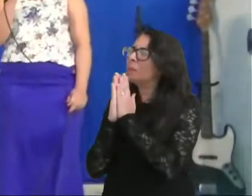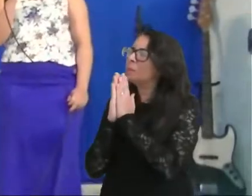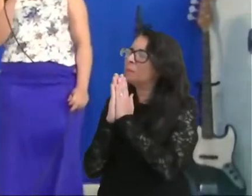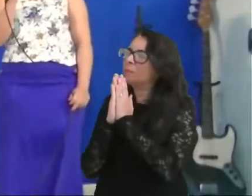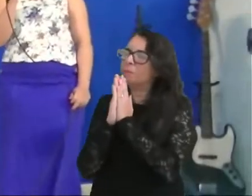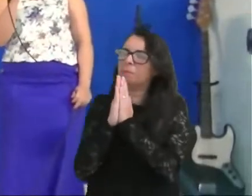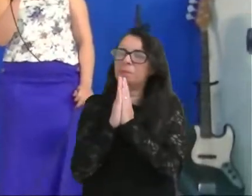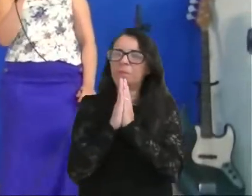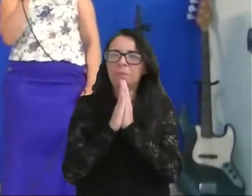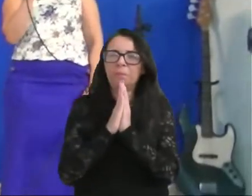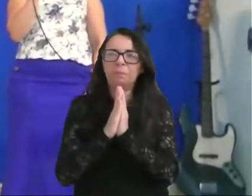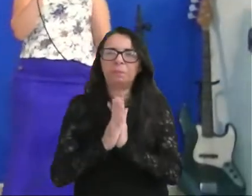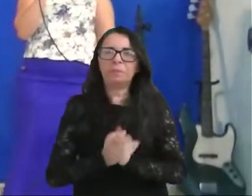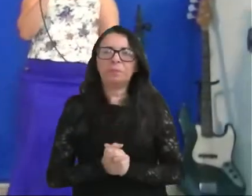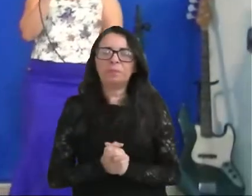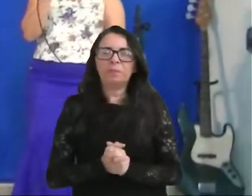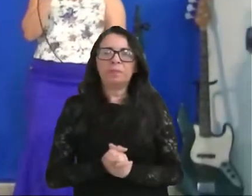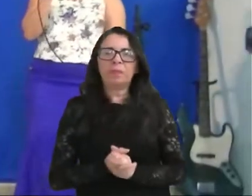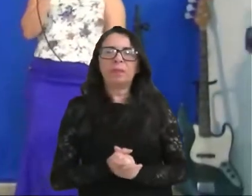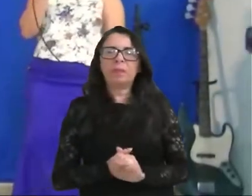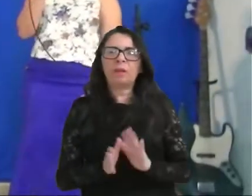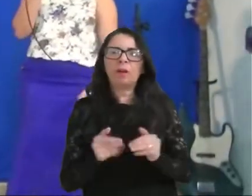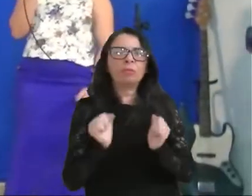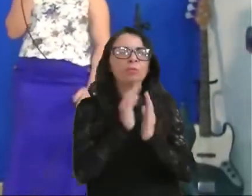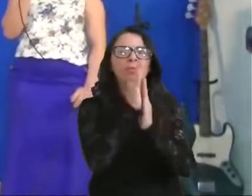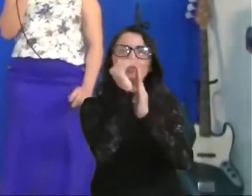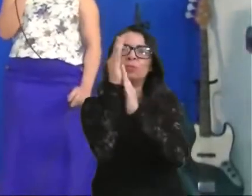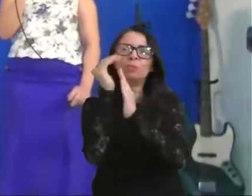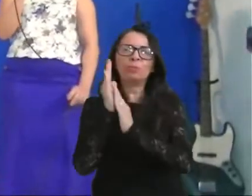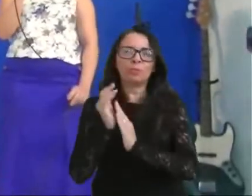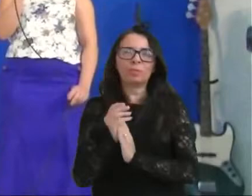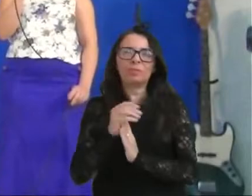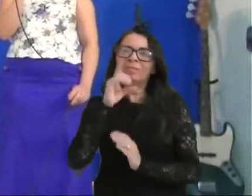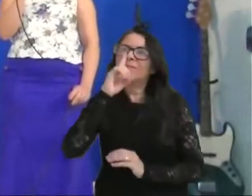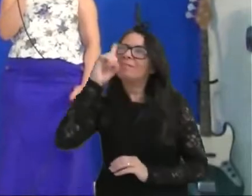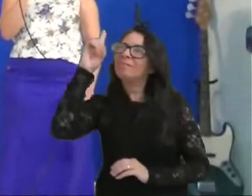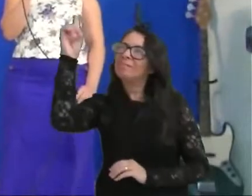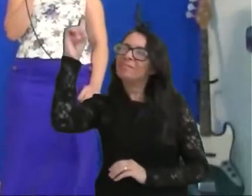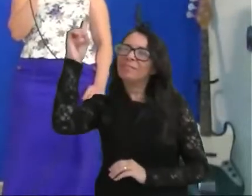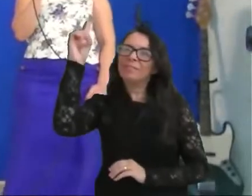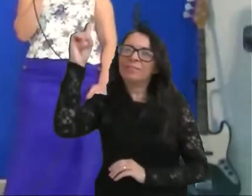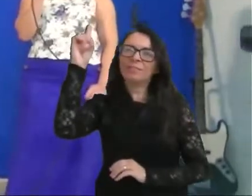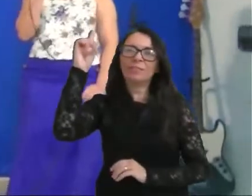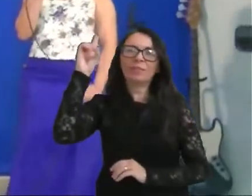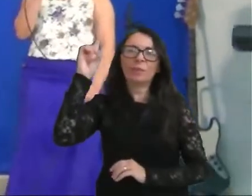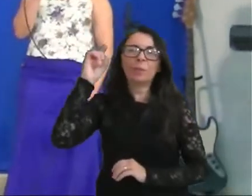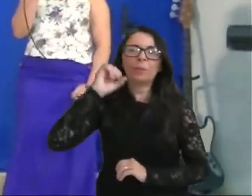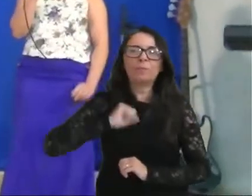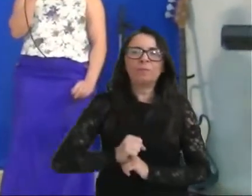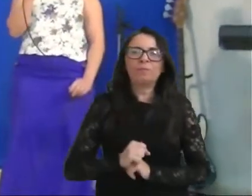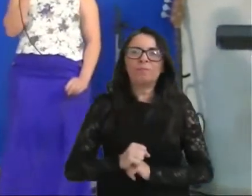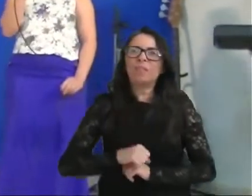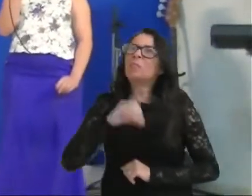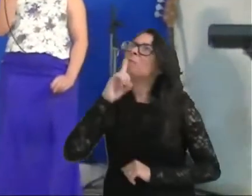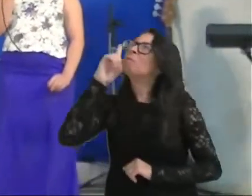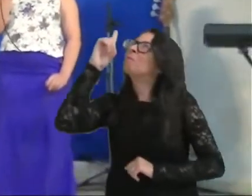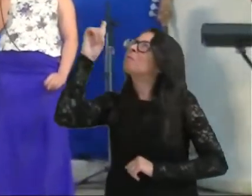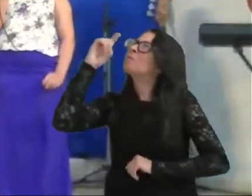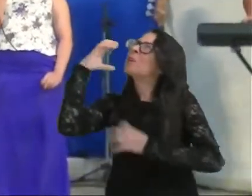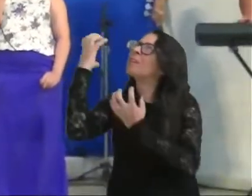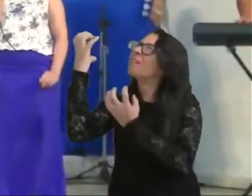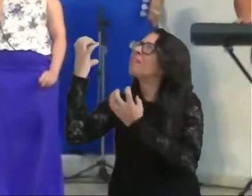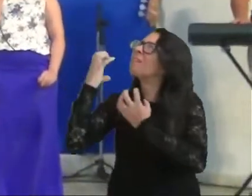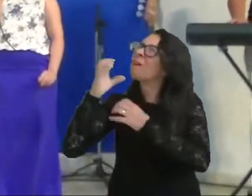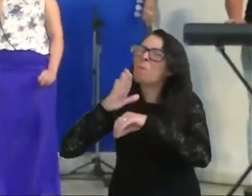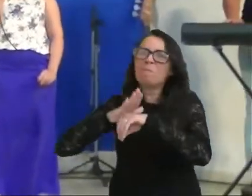Deus com o cântico Senhor Te Quero, que nós possamos em todo o tempo estar buscando o Senhor, estar